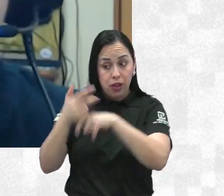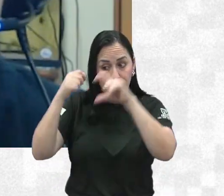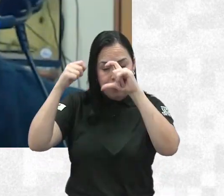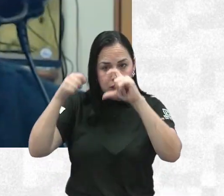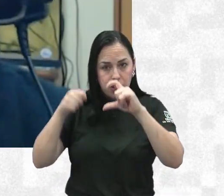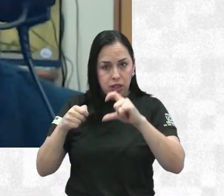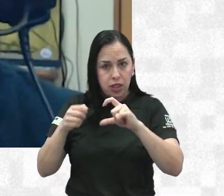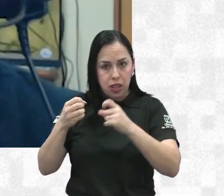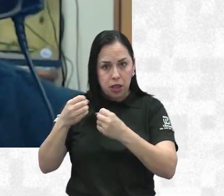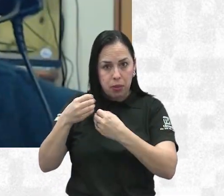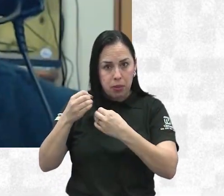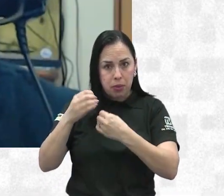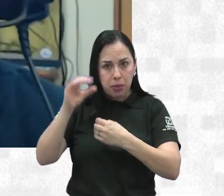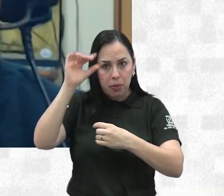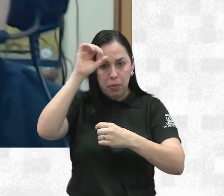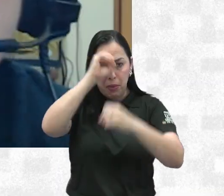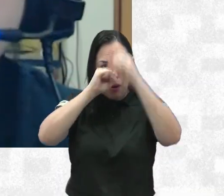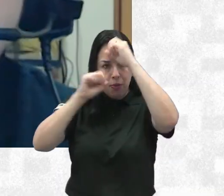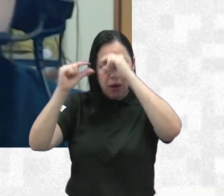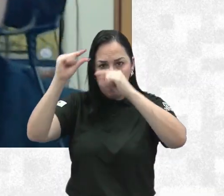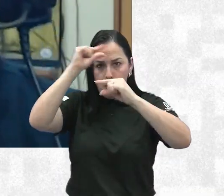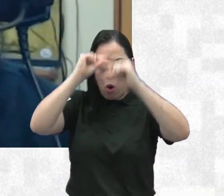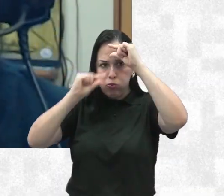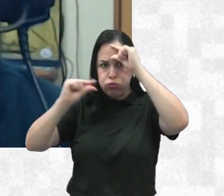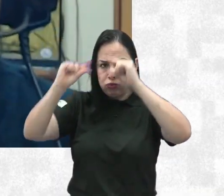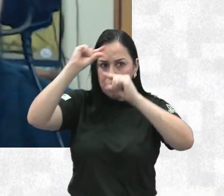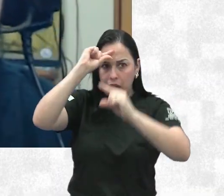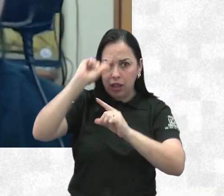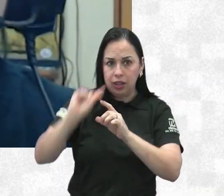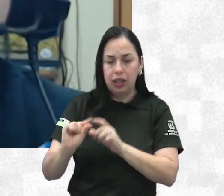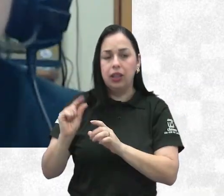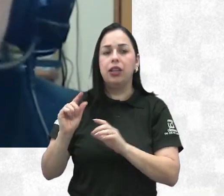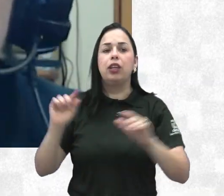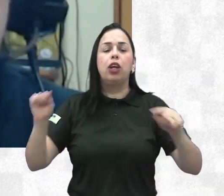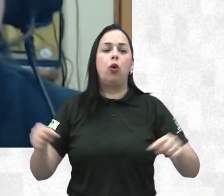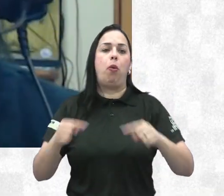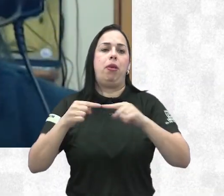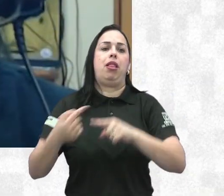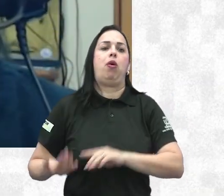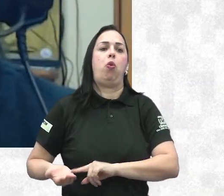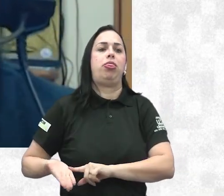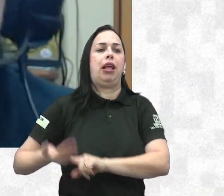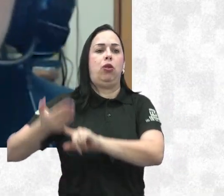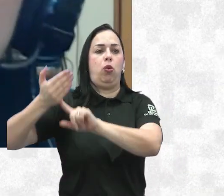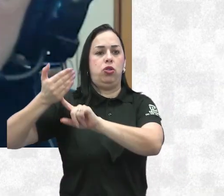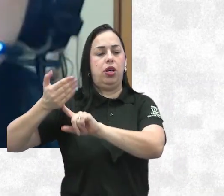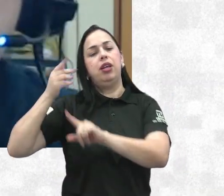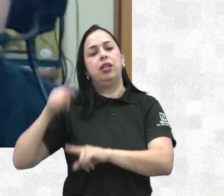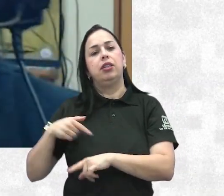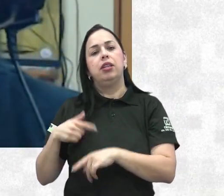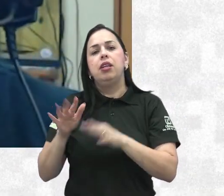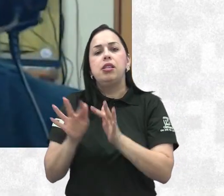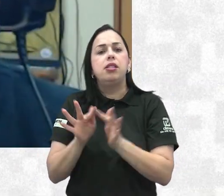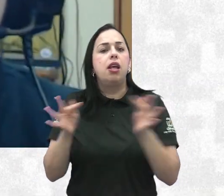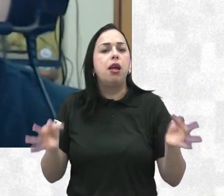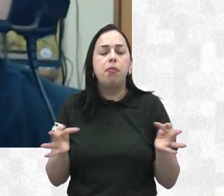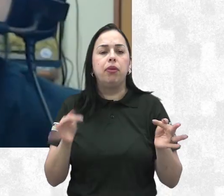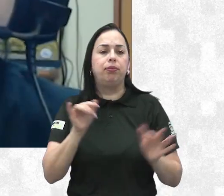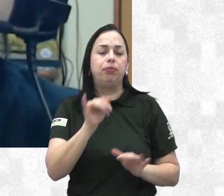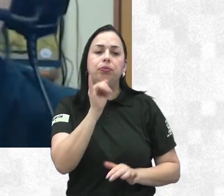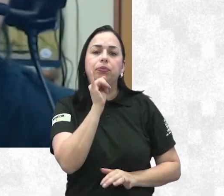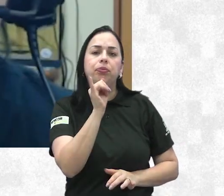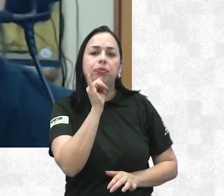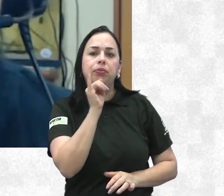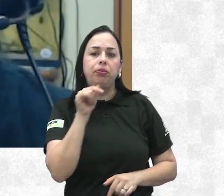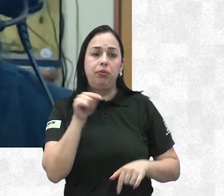gente está falando sobre o contexto digital e o seu surgimento. Então, isso explica de uma forma até que relativamente simples, quando a